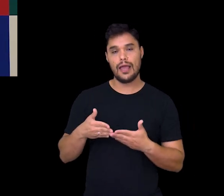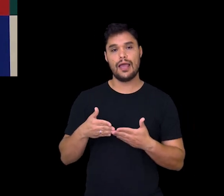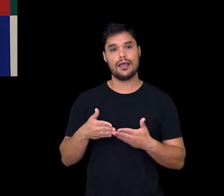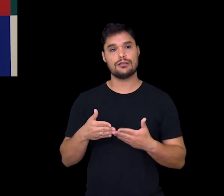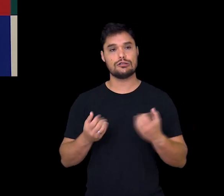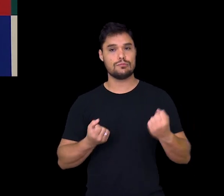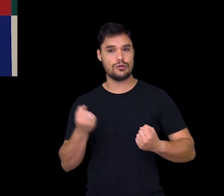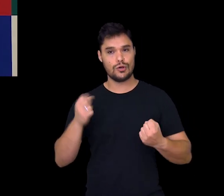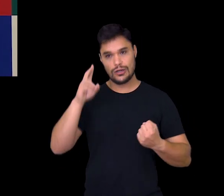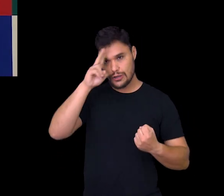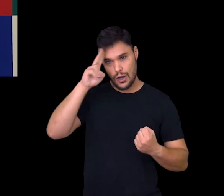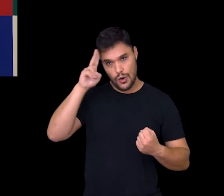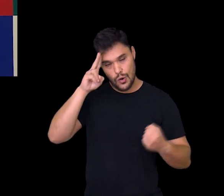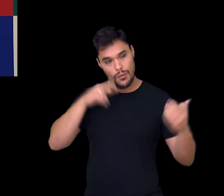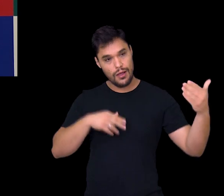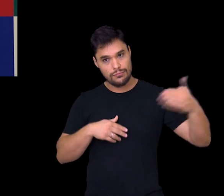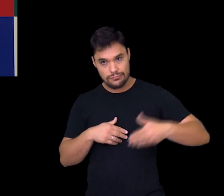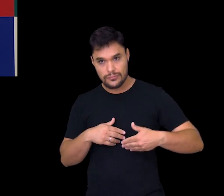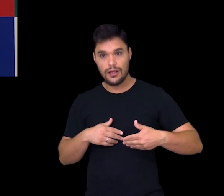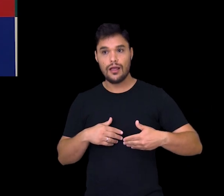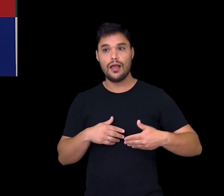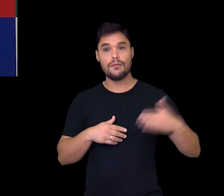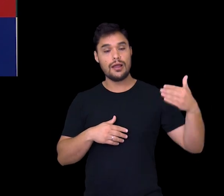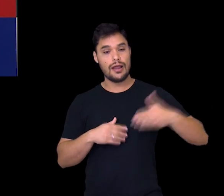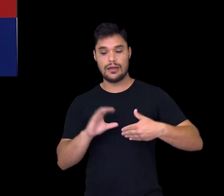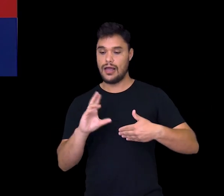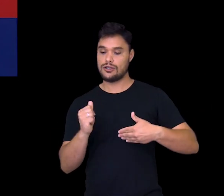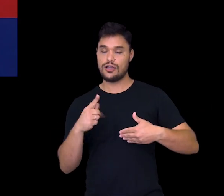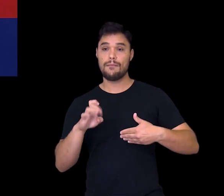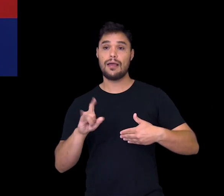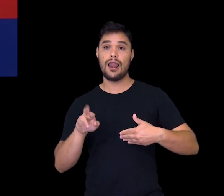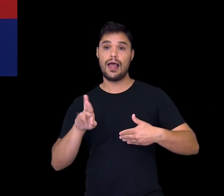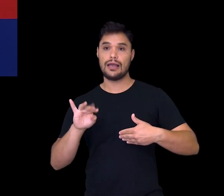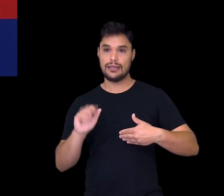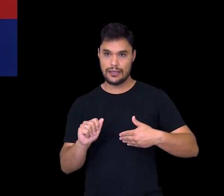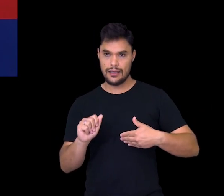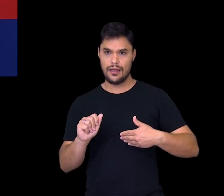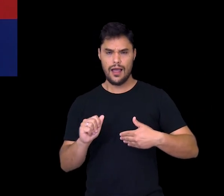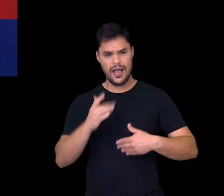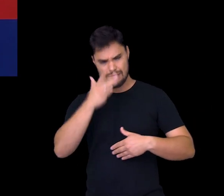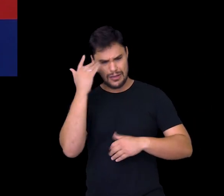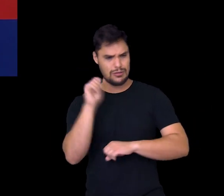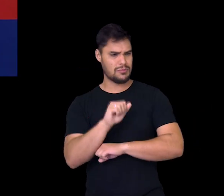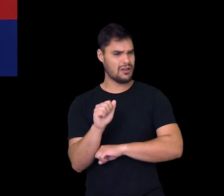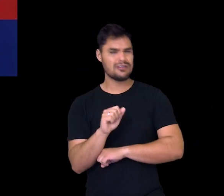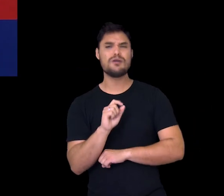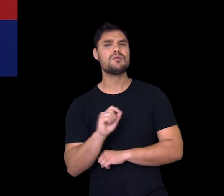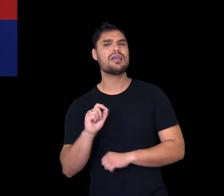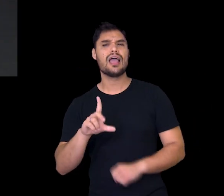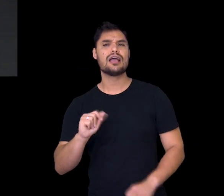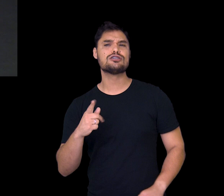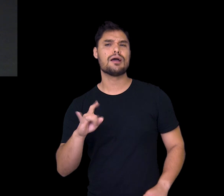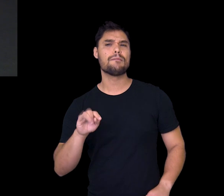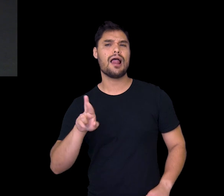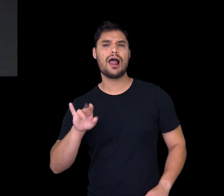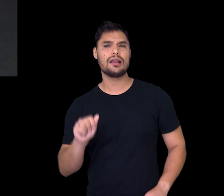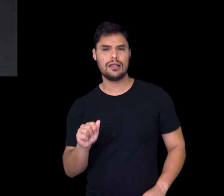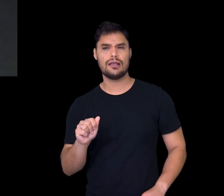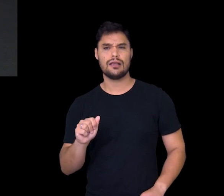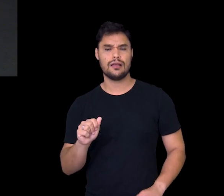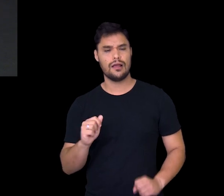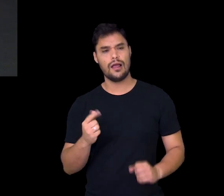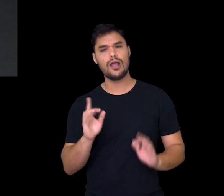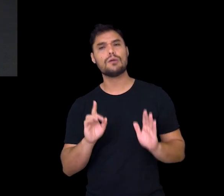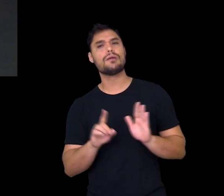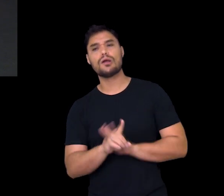até aqui, a gente fala assim, me leva na chapelaria. Aí os motoristas olham assim, o que é chapelaria? Eu devolvo a pergunta para você, o que